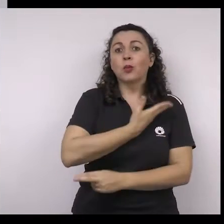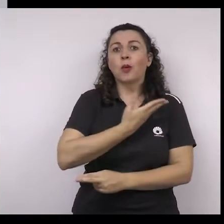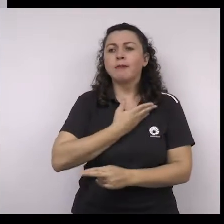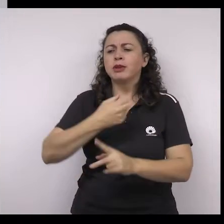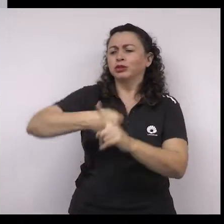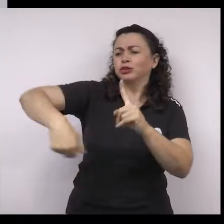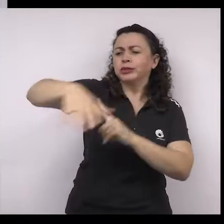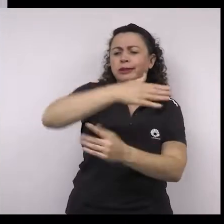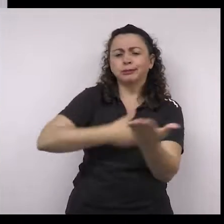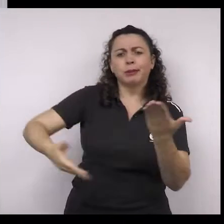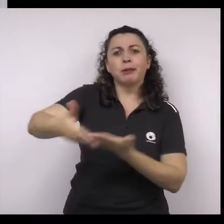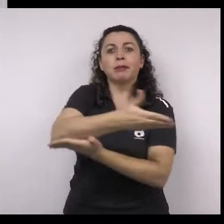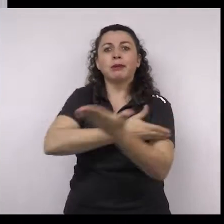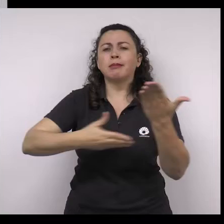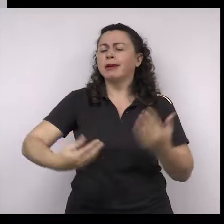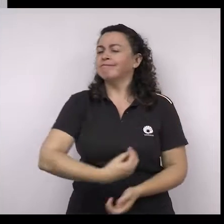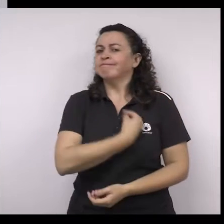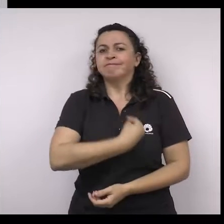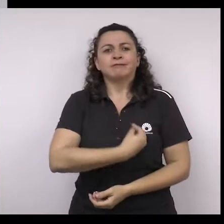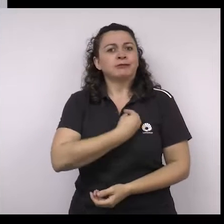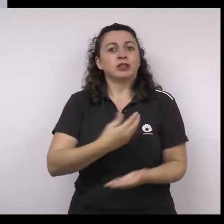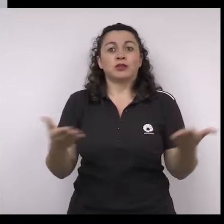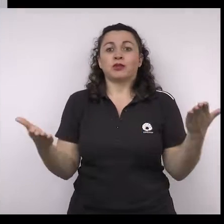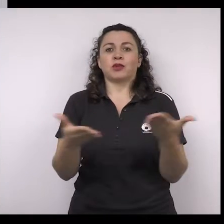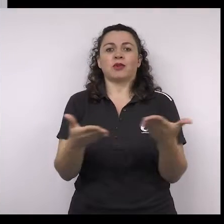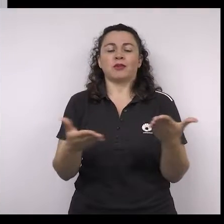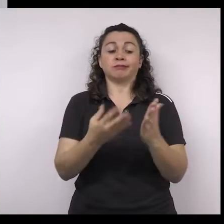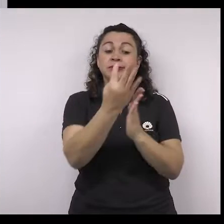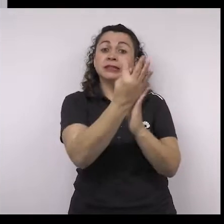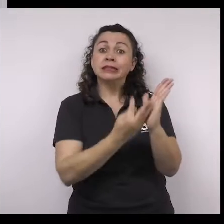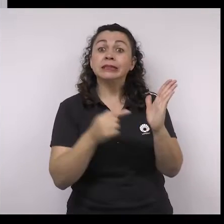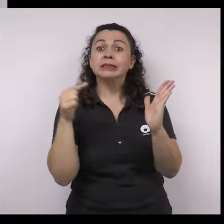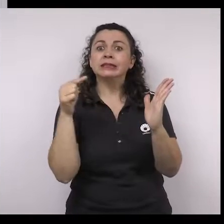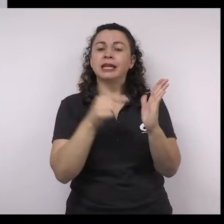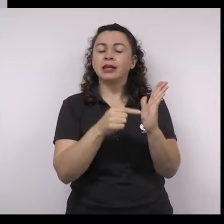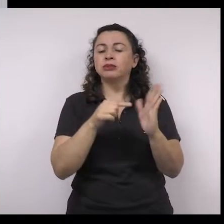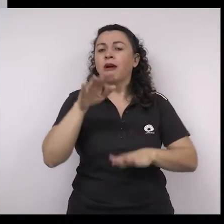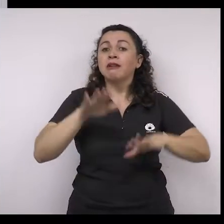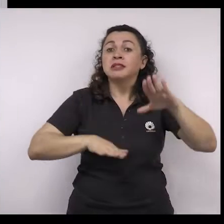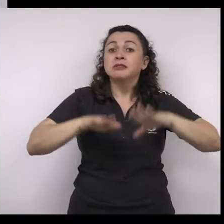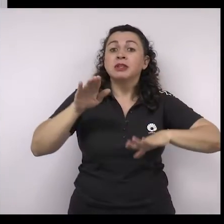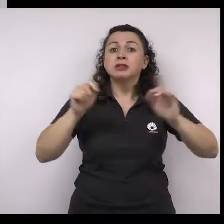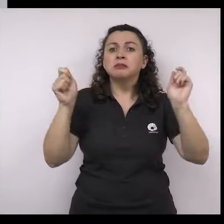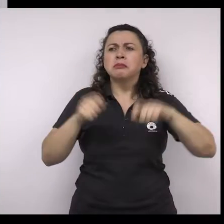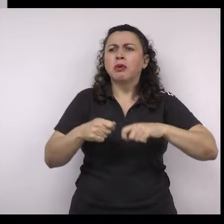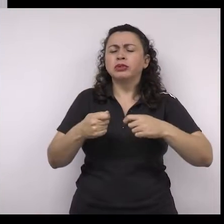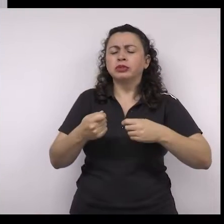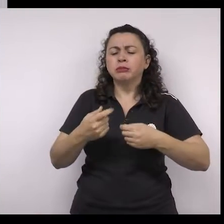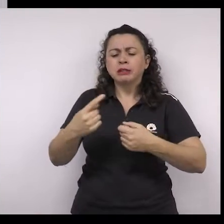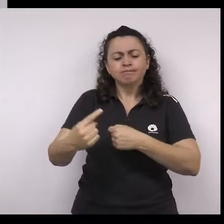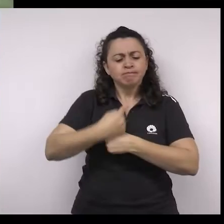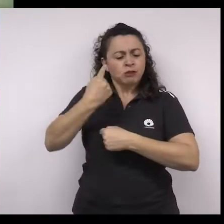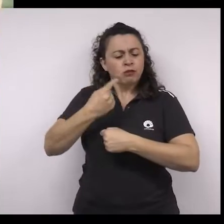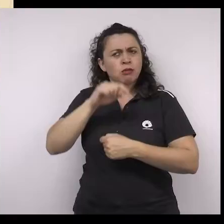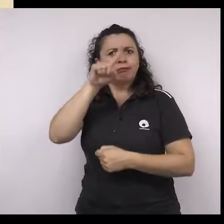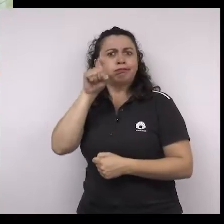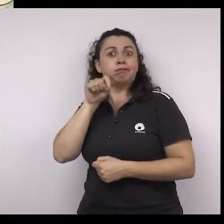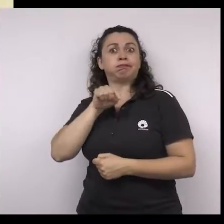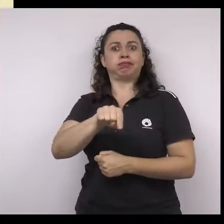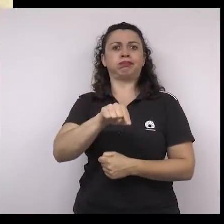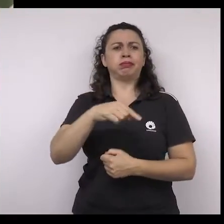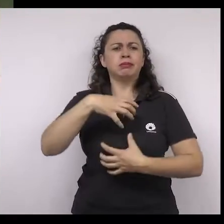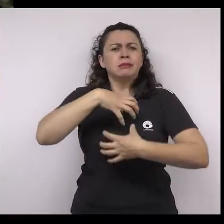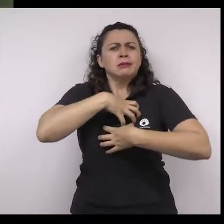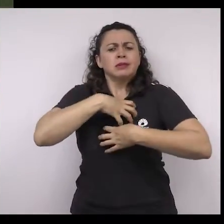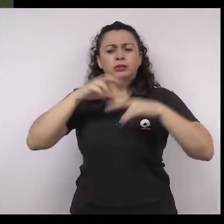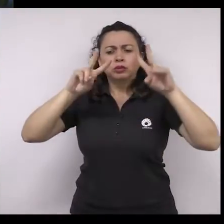sociedade, isso é muito latente para eles, né? E esses textos que, de repente, questionam esses valores que eles têm em relação a